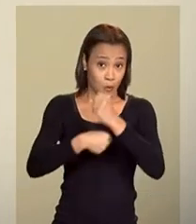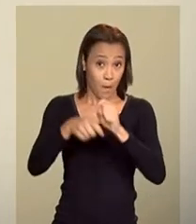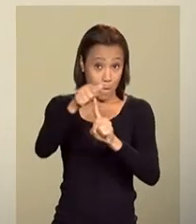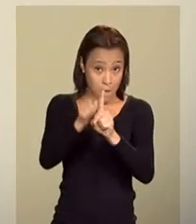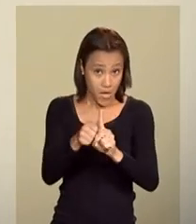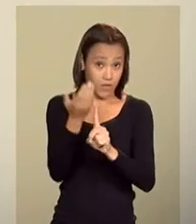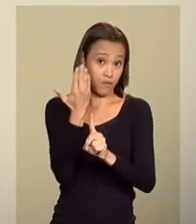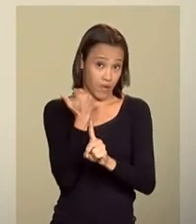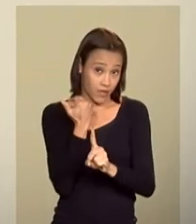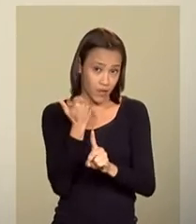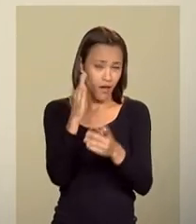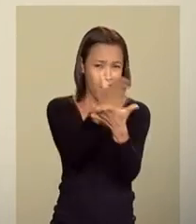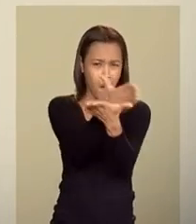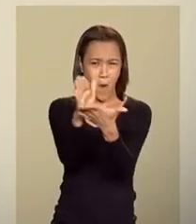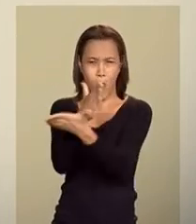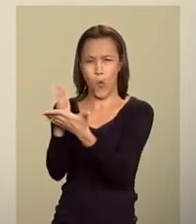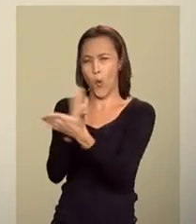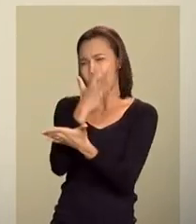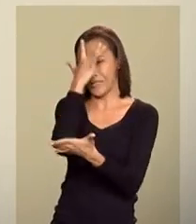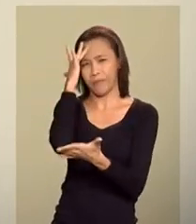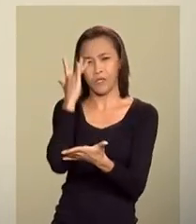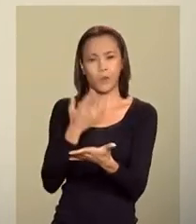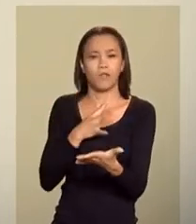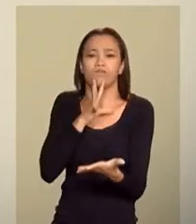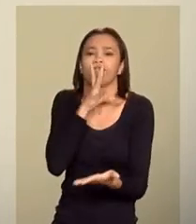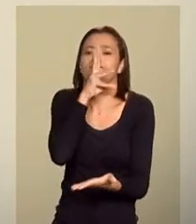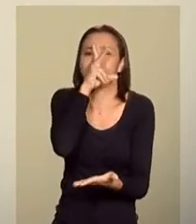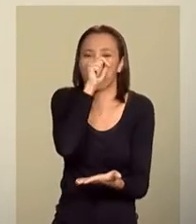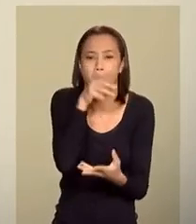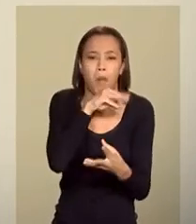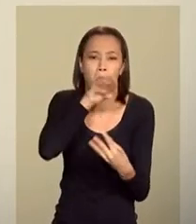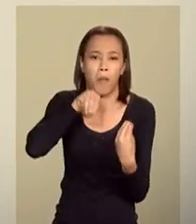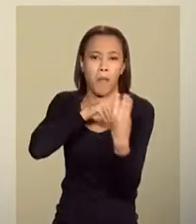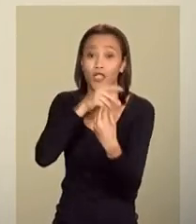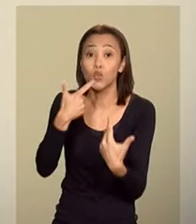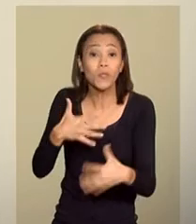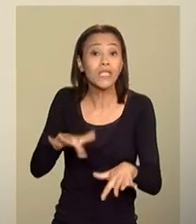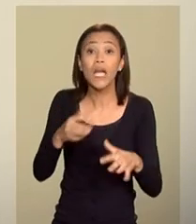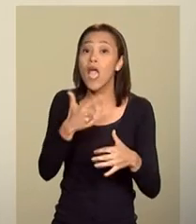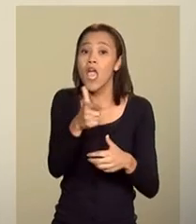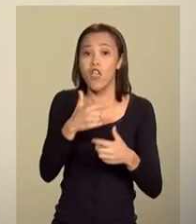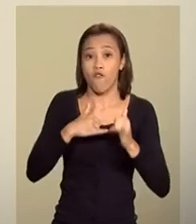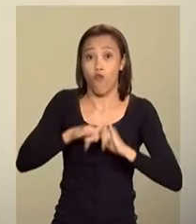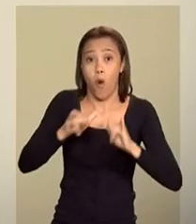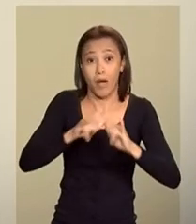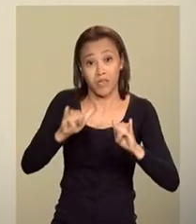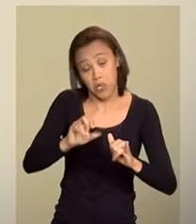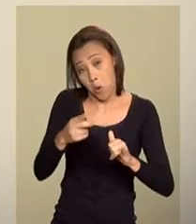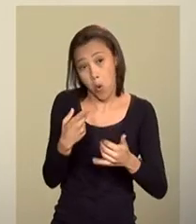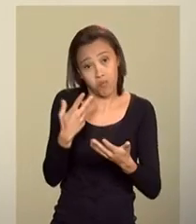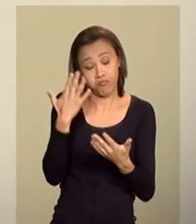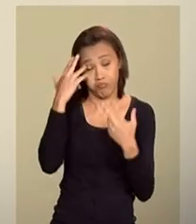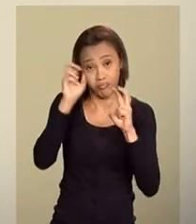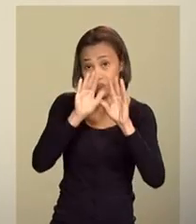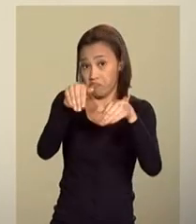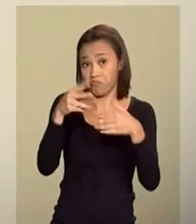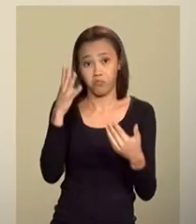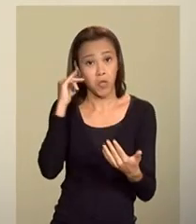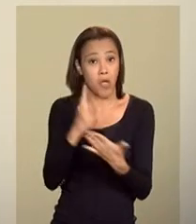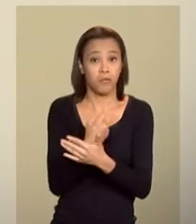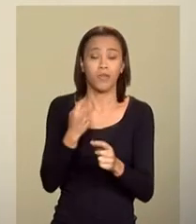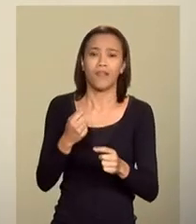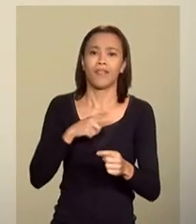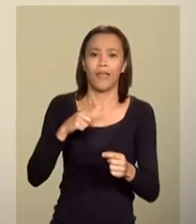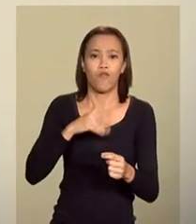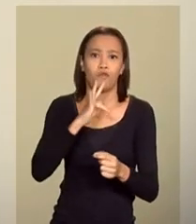mês passado algumas pessoas por precipitação desinformação ou algum outro motivo tem um